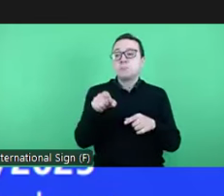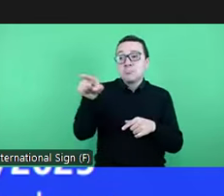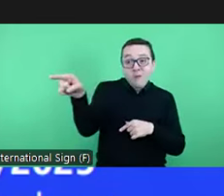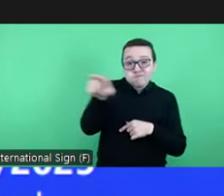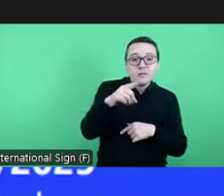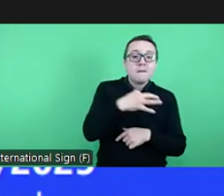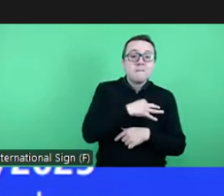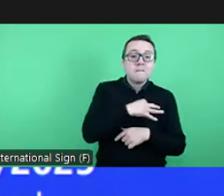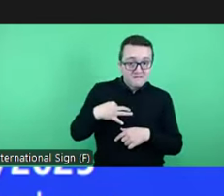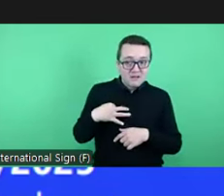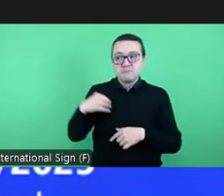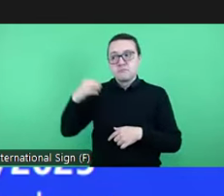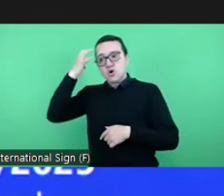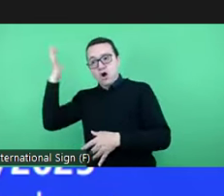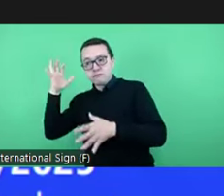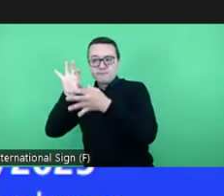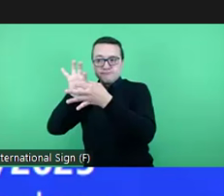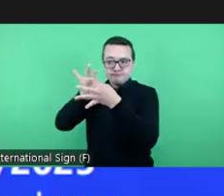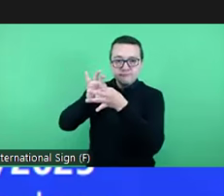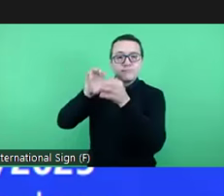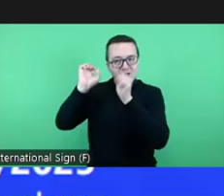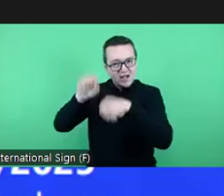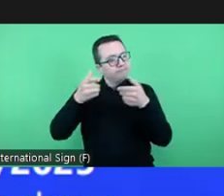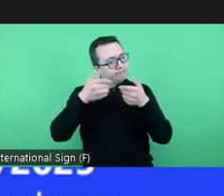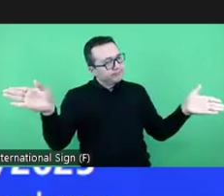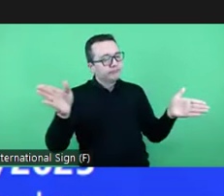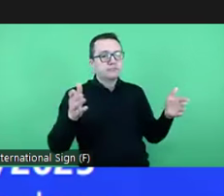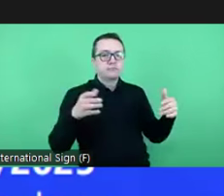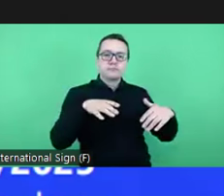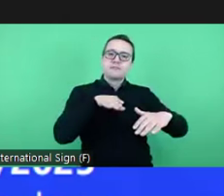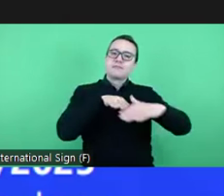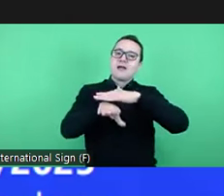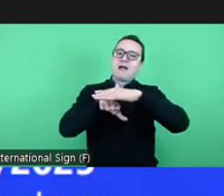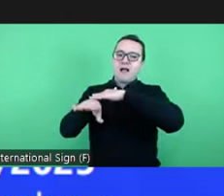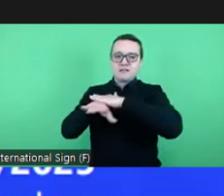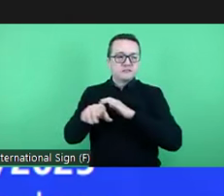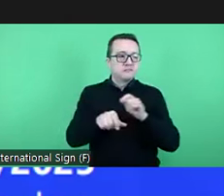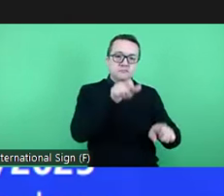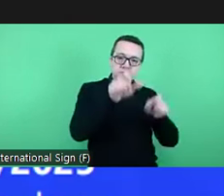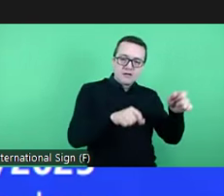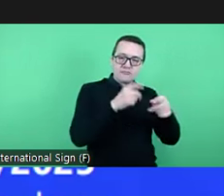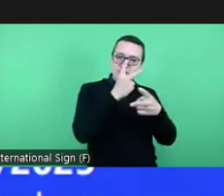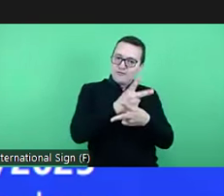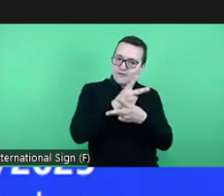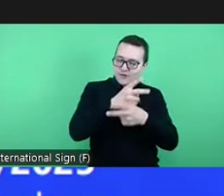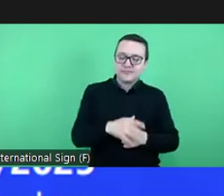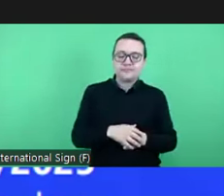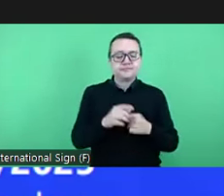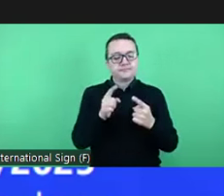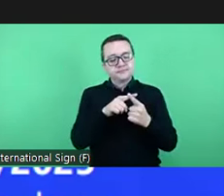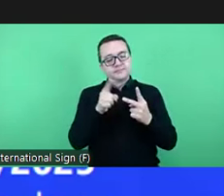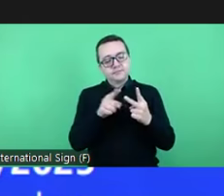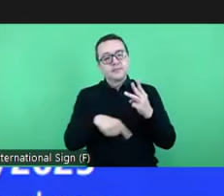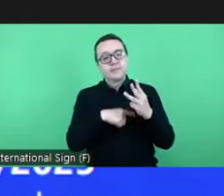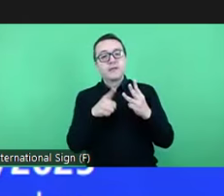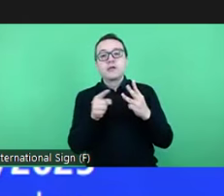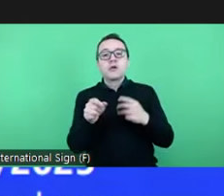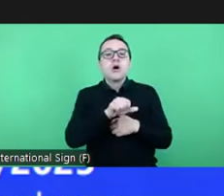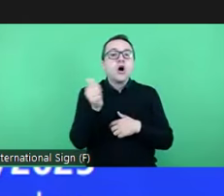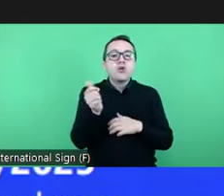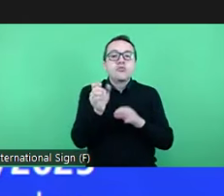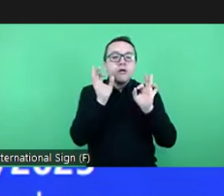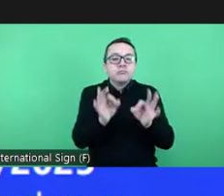o The acesso e o goal cuidado desse behind SUS. this is Outra really coisa que a gente está increasing fazendo é access atuando to de forma healthcare muito presente no for SUS people. digital,